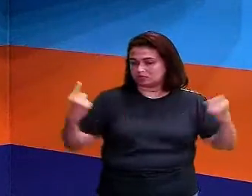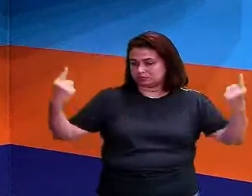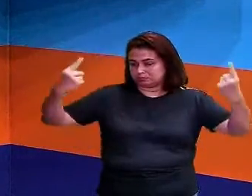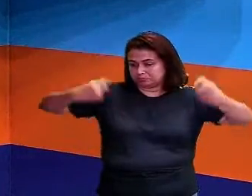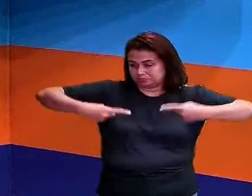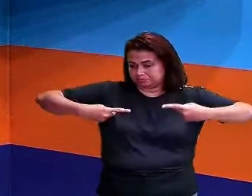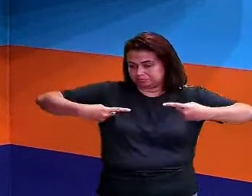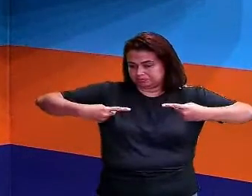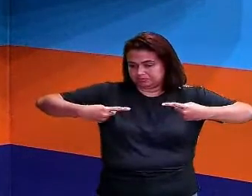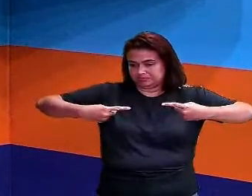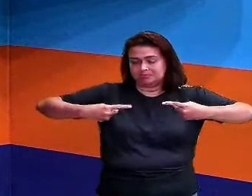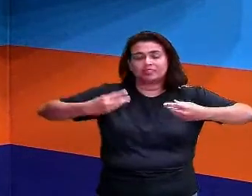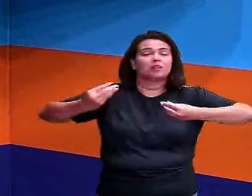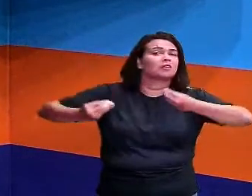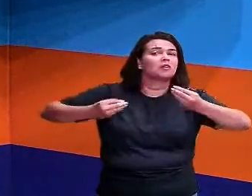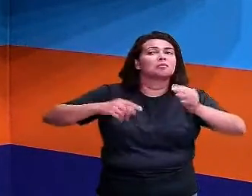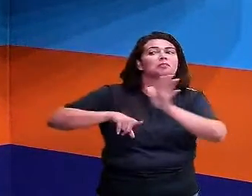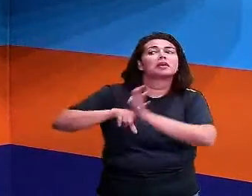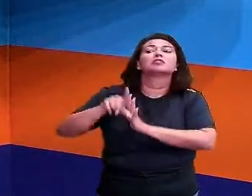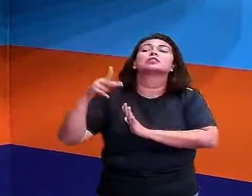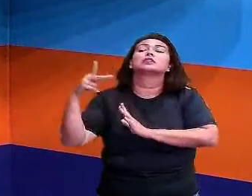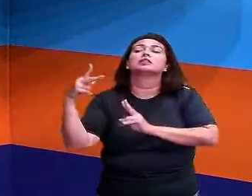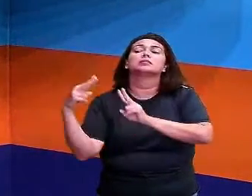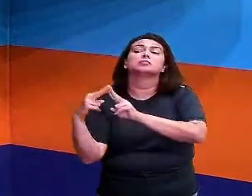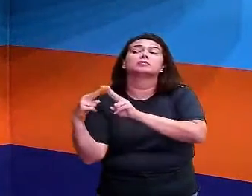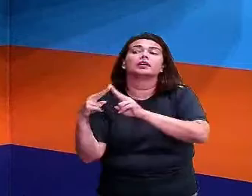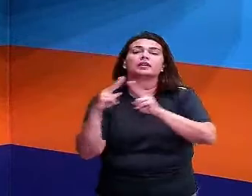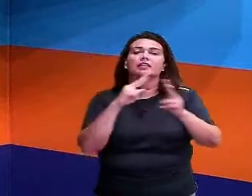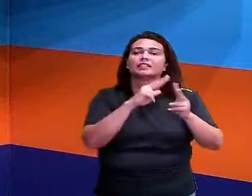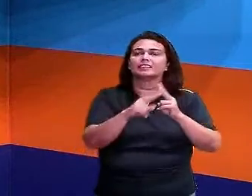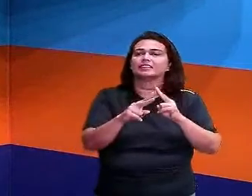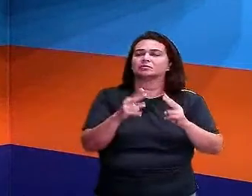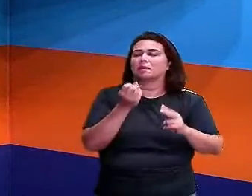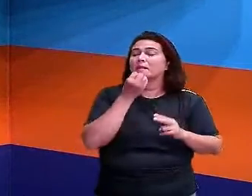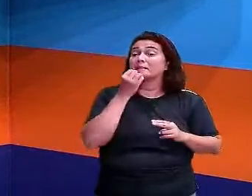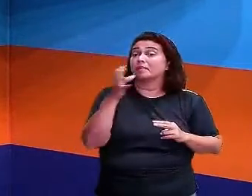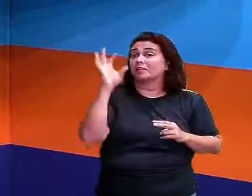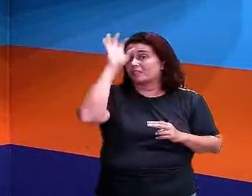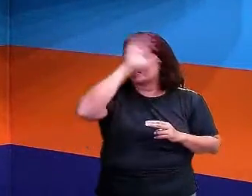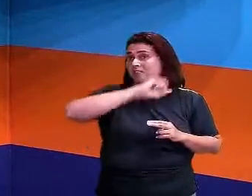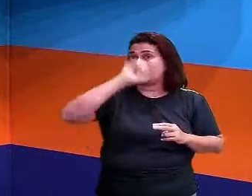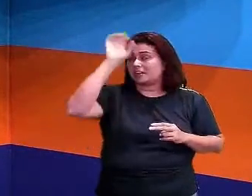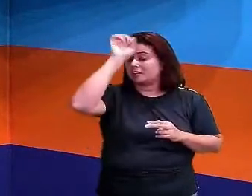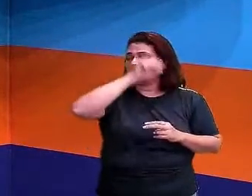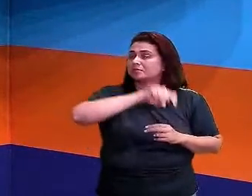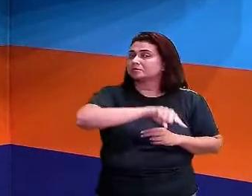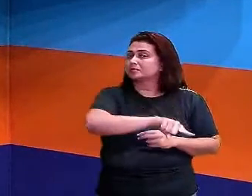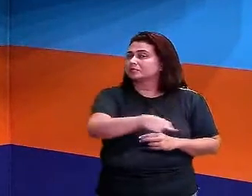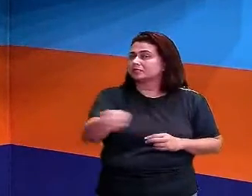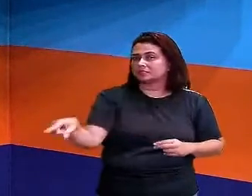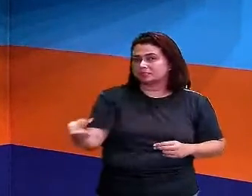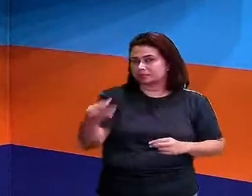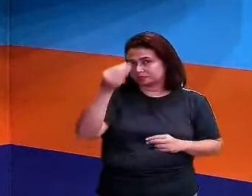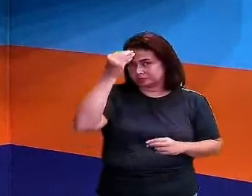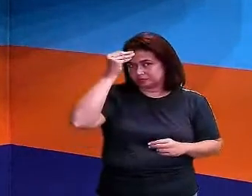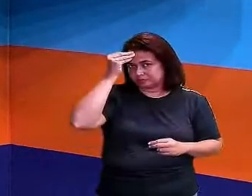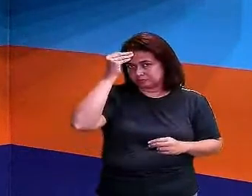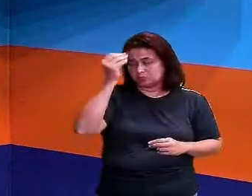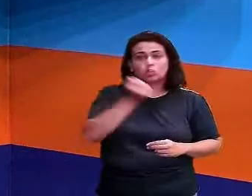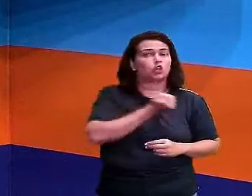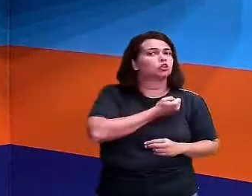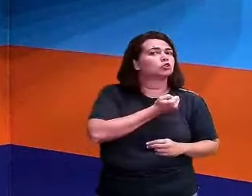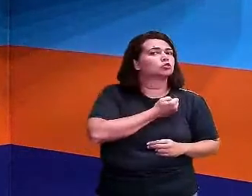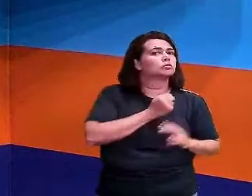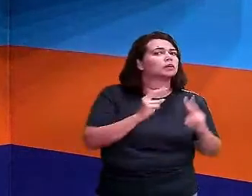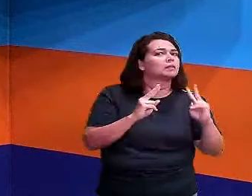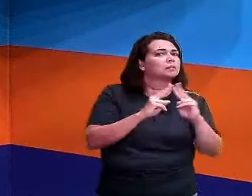os coleguinhas na escola, não tem problema. E é uma forma muito boa de você decorar quais são os números pares